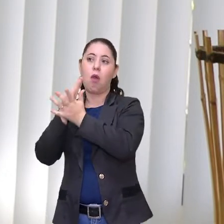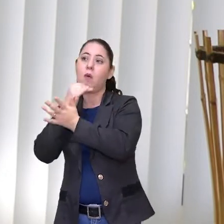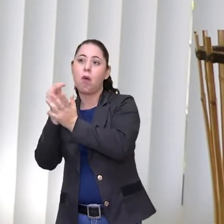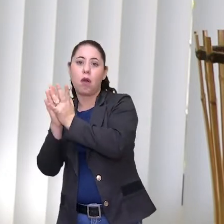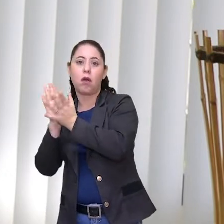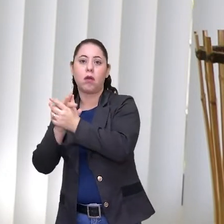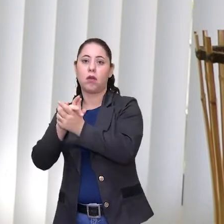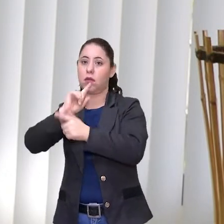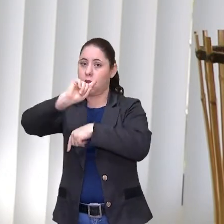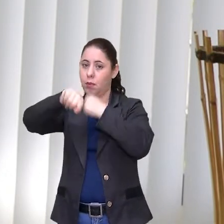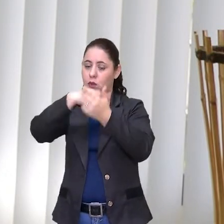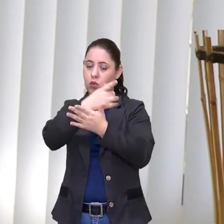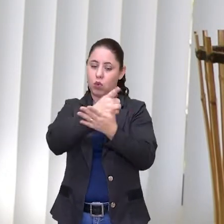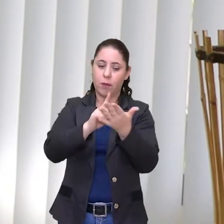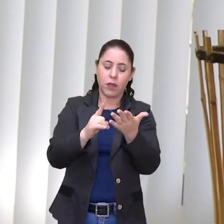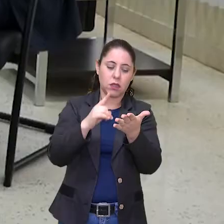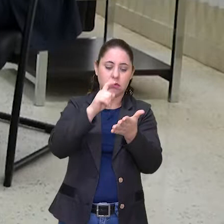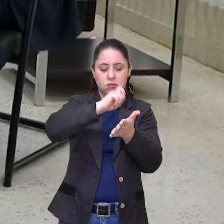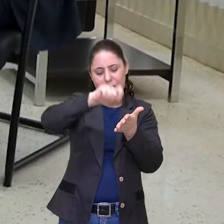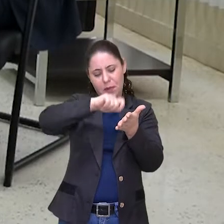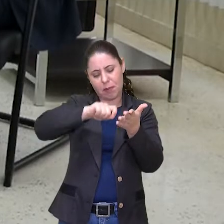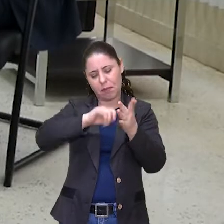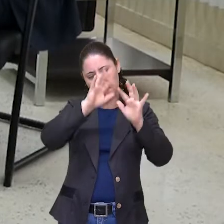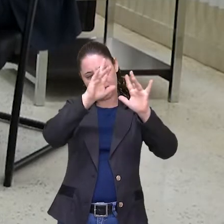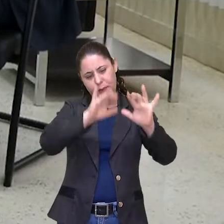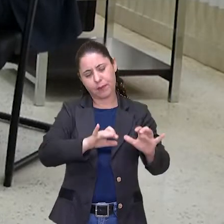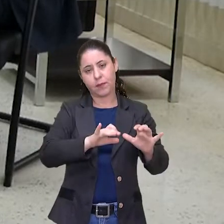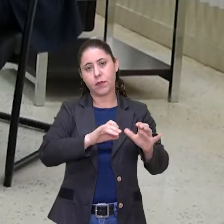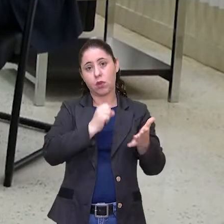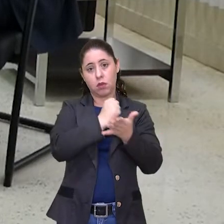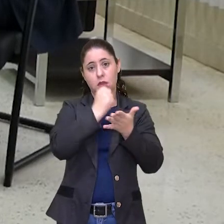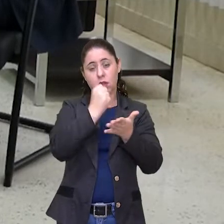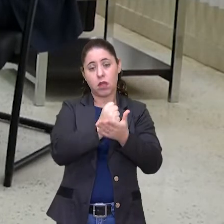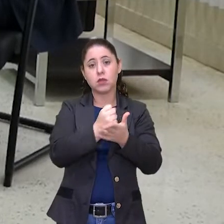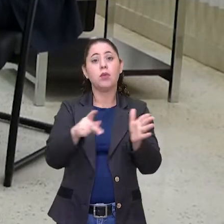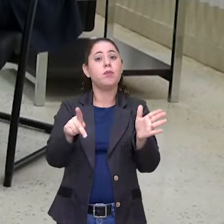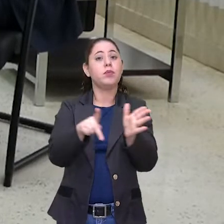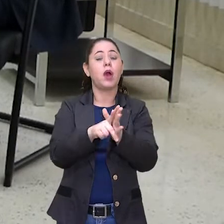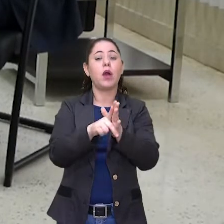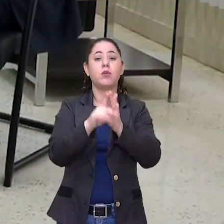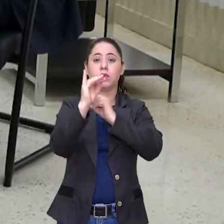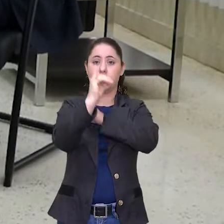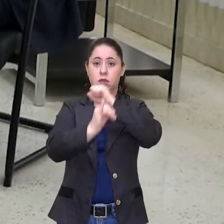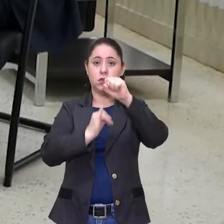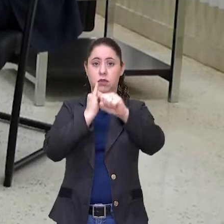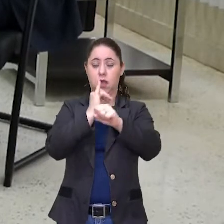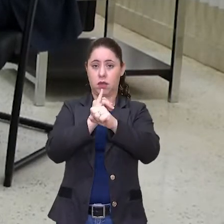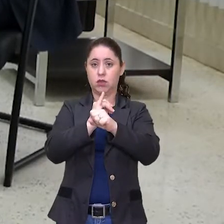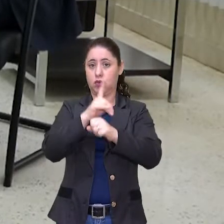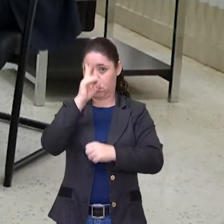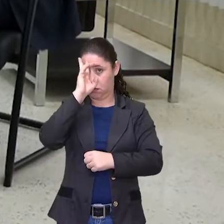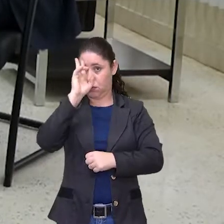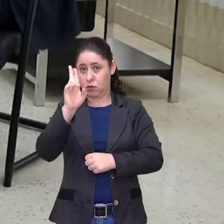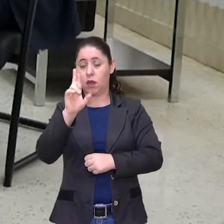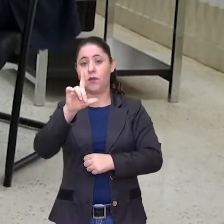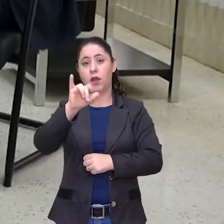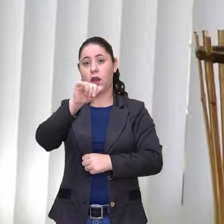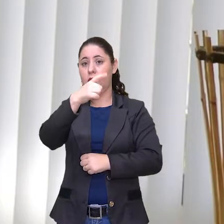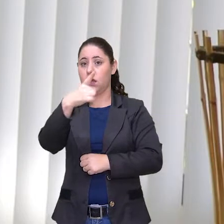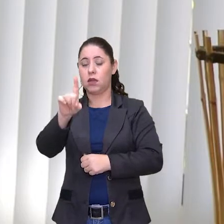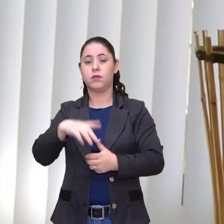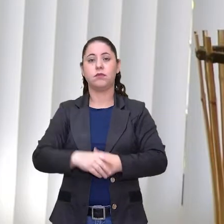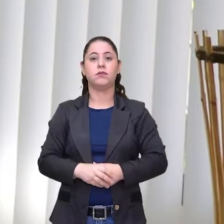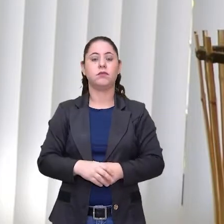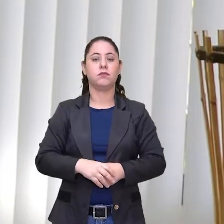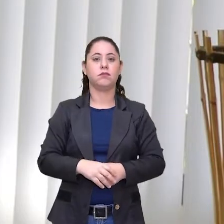preencher a documentação essencial. Então há todo um cadastro feito no site de cada leiloeiro.